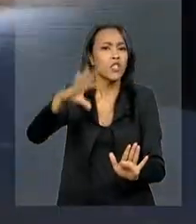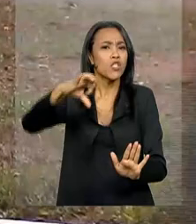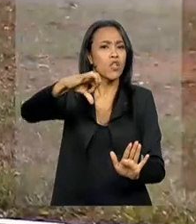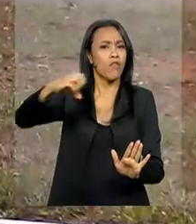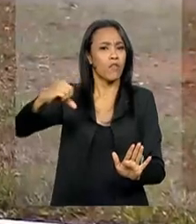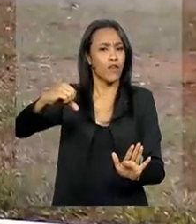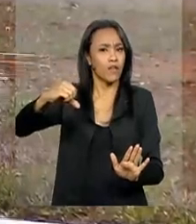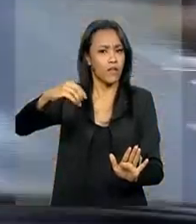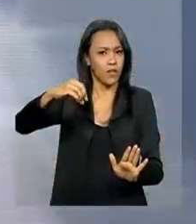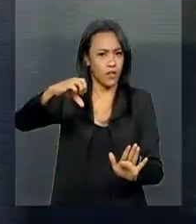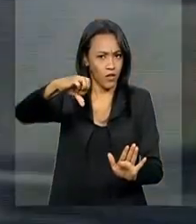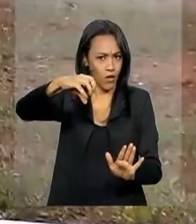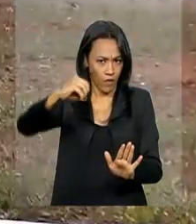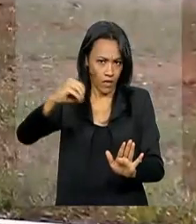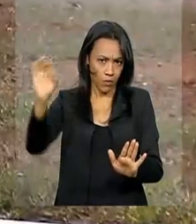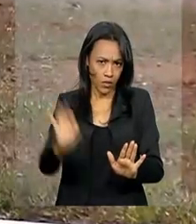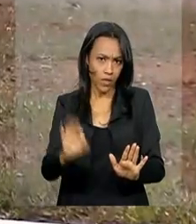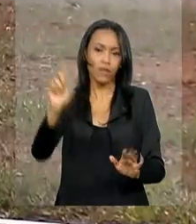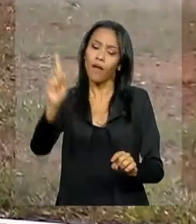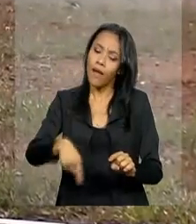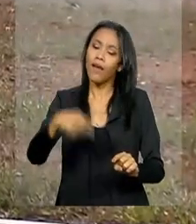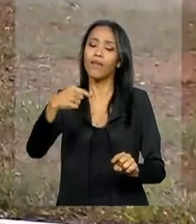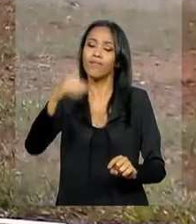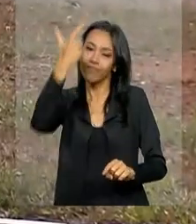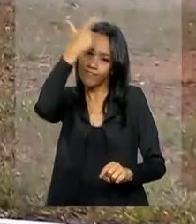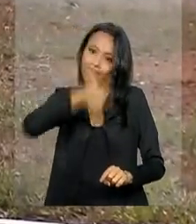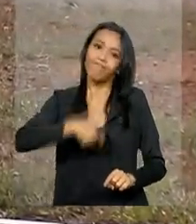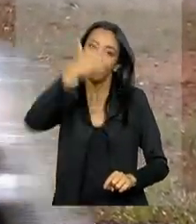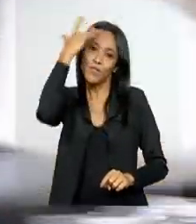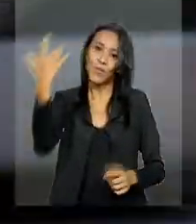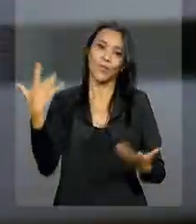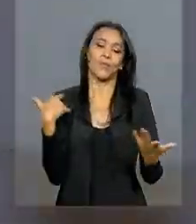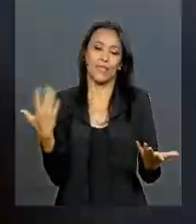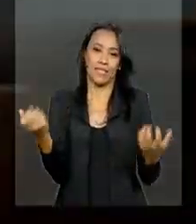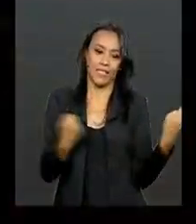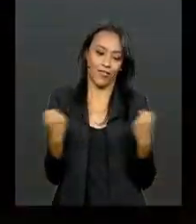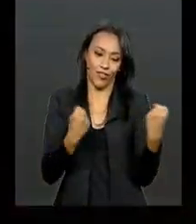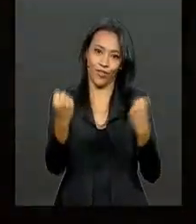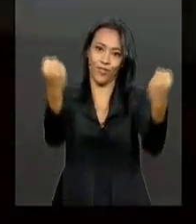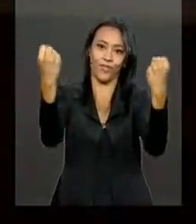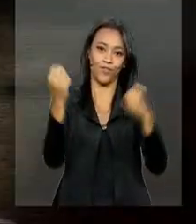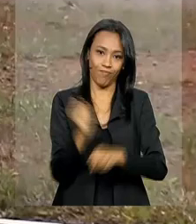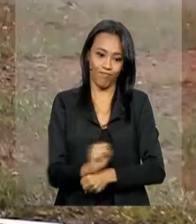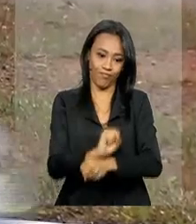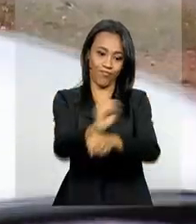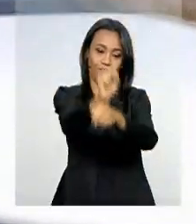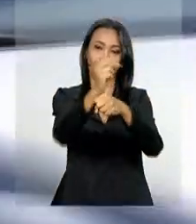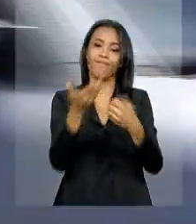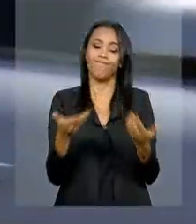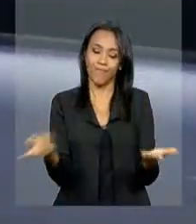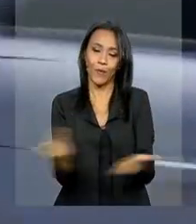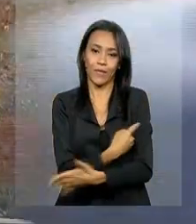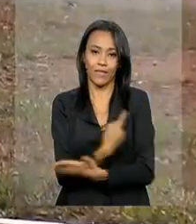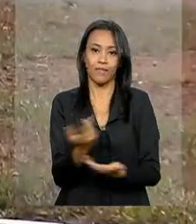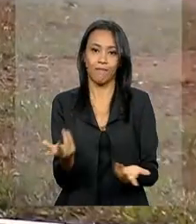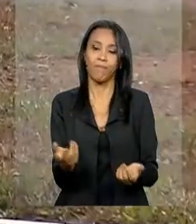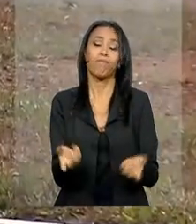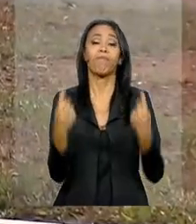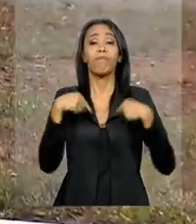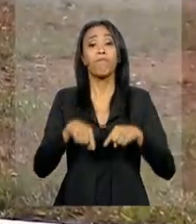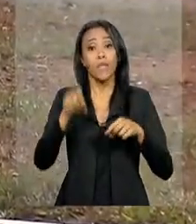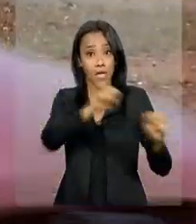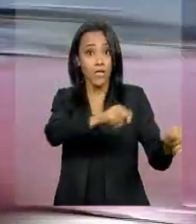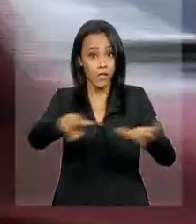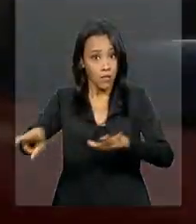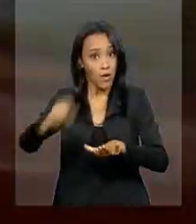responsabilidades diretas ou indiretas por parte dos usuários, quer dizer, dos motoristas, por esses acidentes ocorridos. E a Semana Nacional do